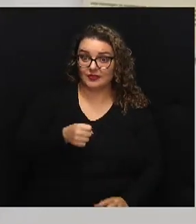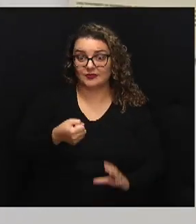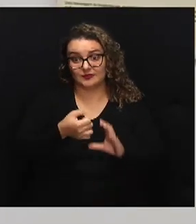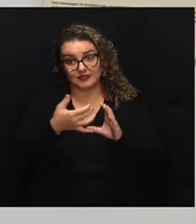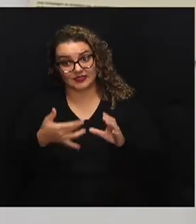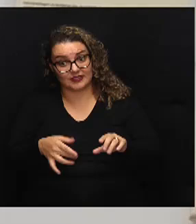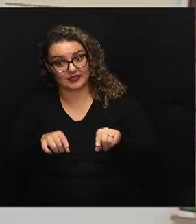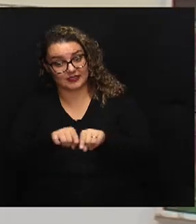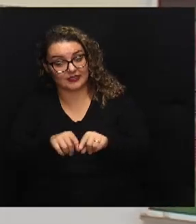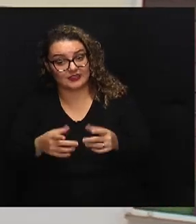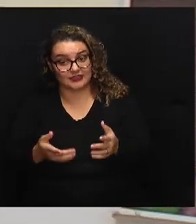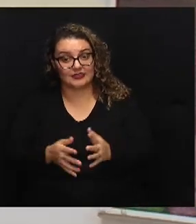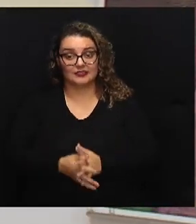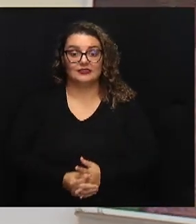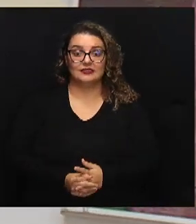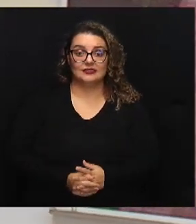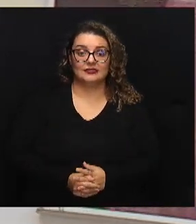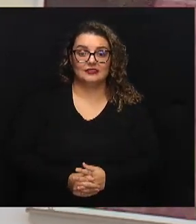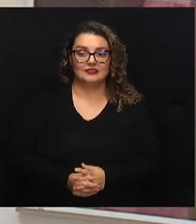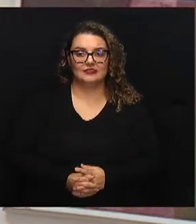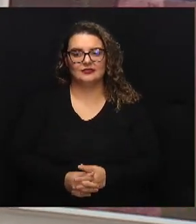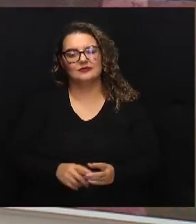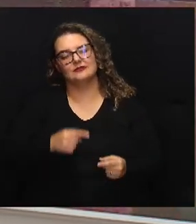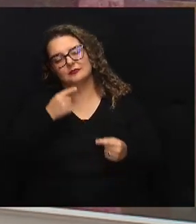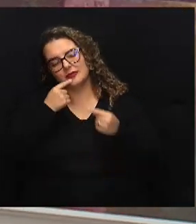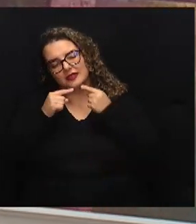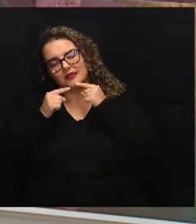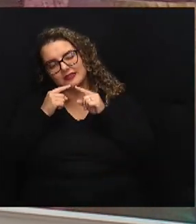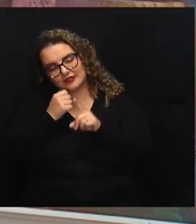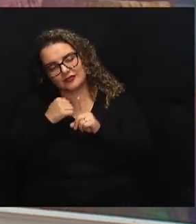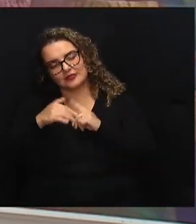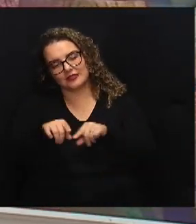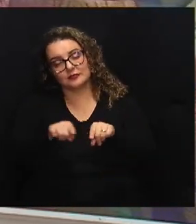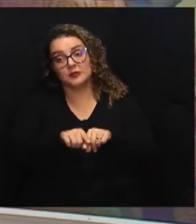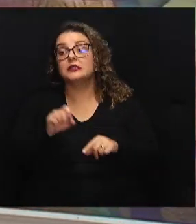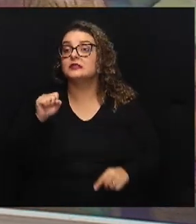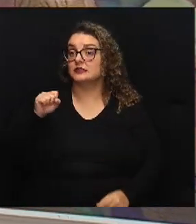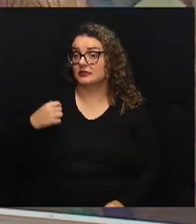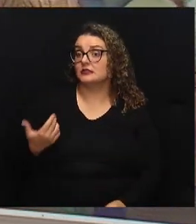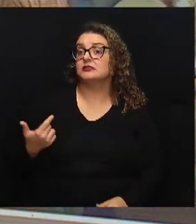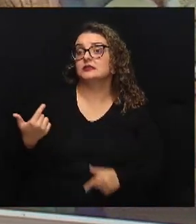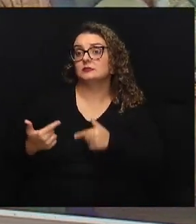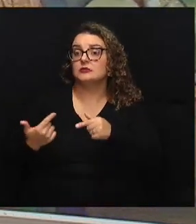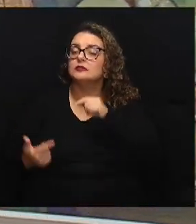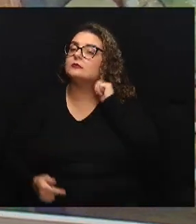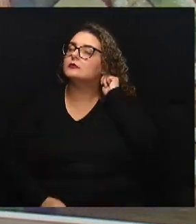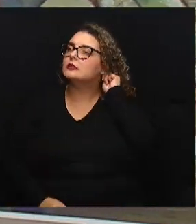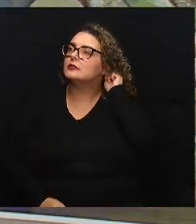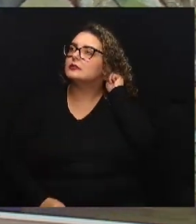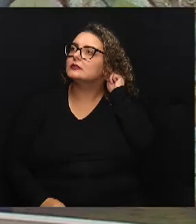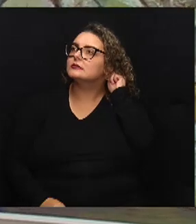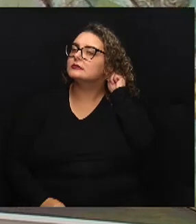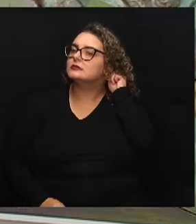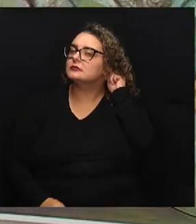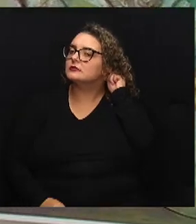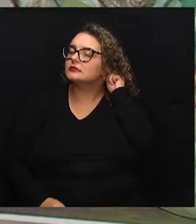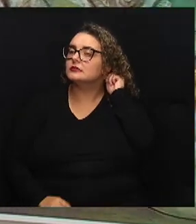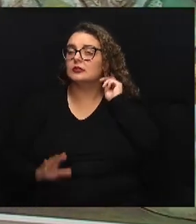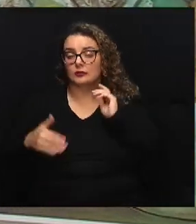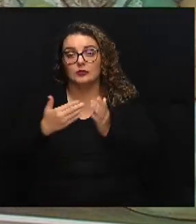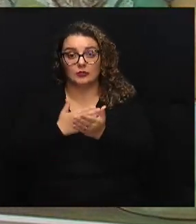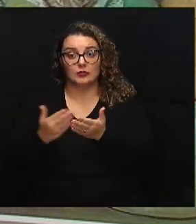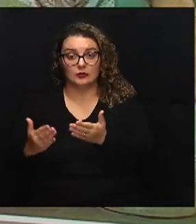também de uma certa crítica social, né? Sim, eu sempre trabalhei, quando iniciei meu trabalho, eu trabalhava